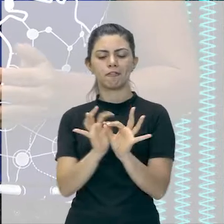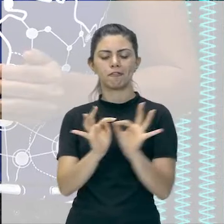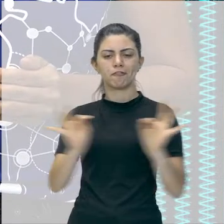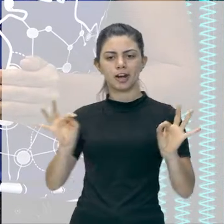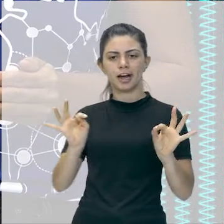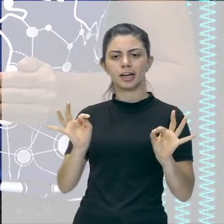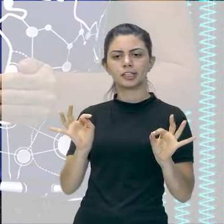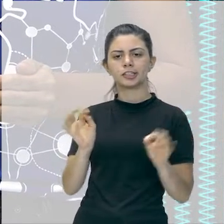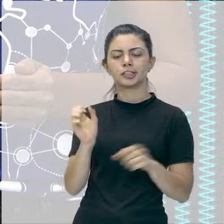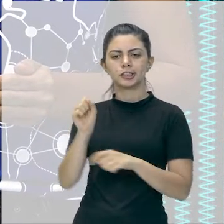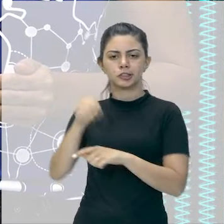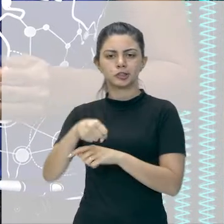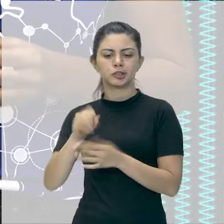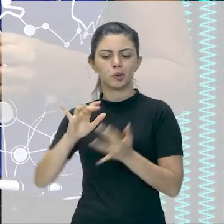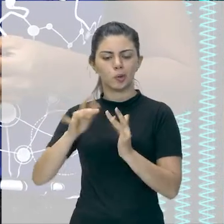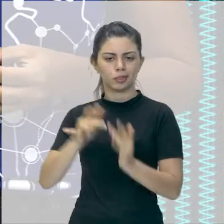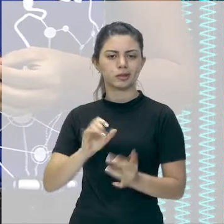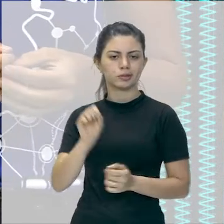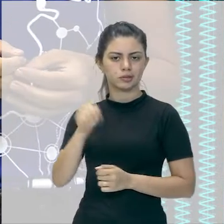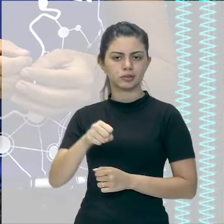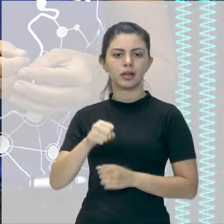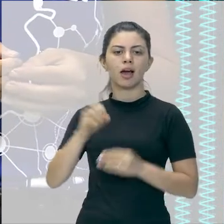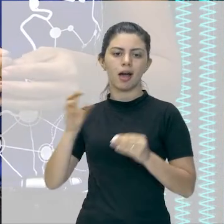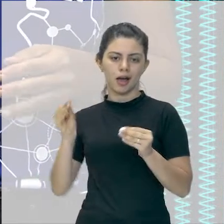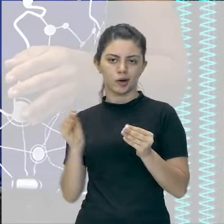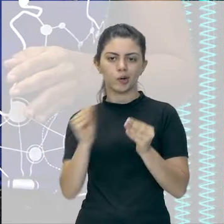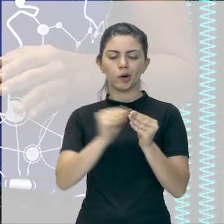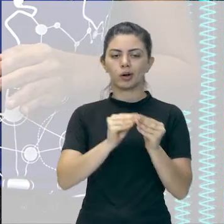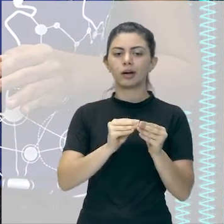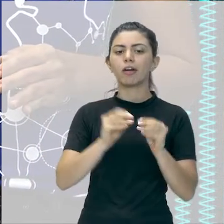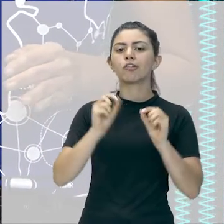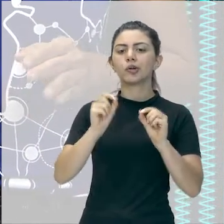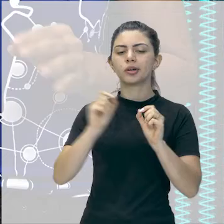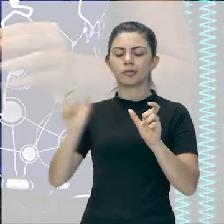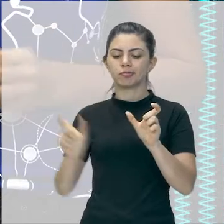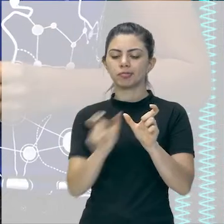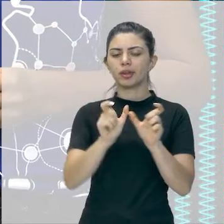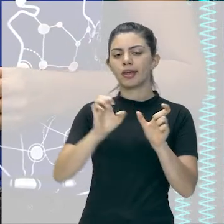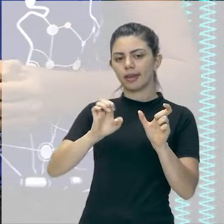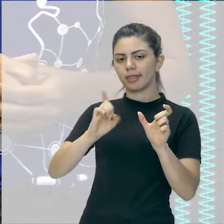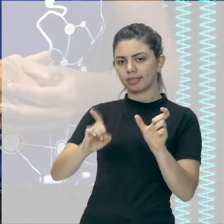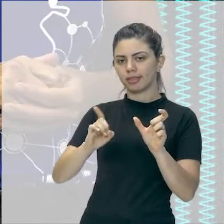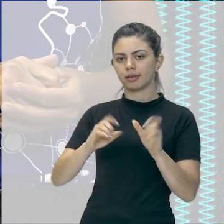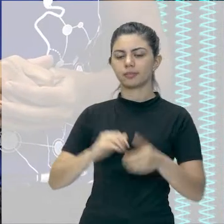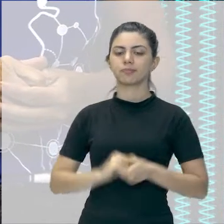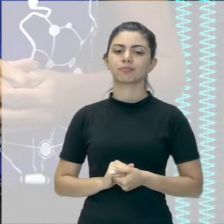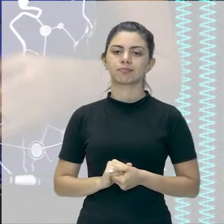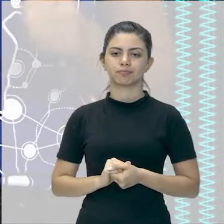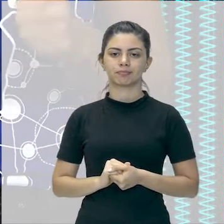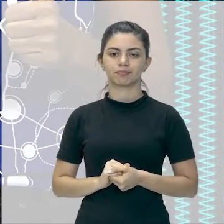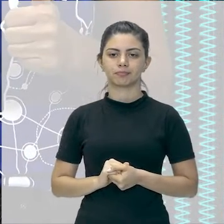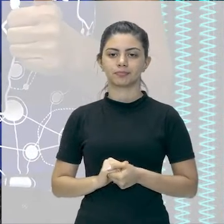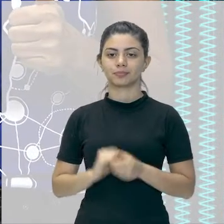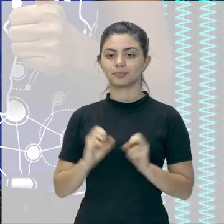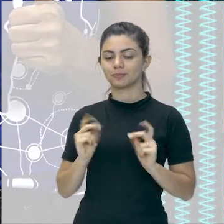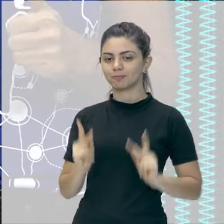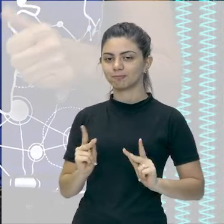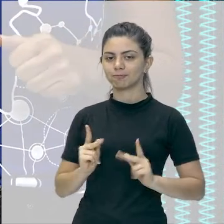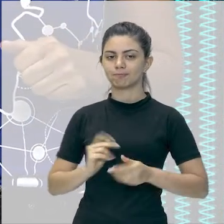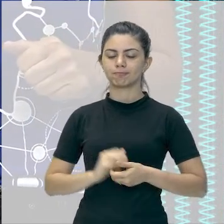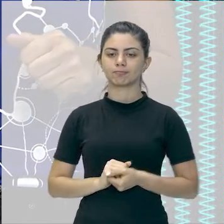sim, não é? Eu utilizaria o ed aqui porque ele é um verbo regular. E aí eu já não precisaria mais do did nem do not.